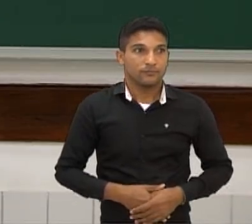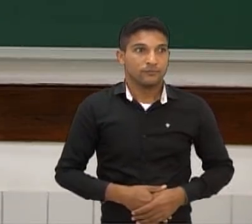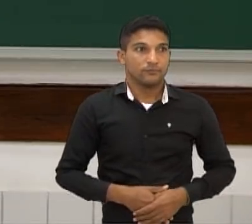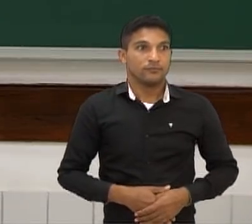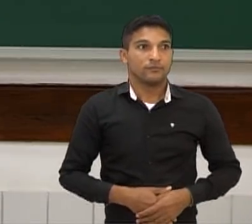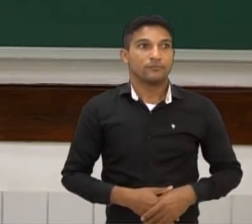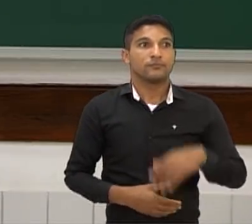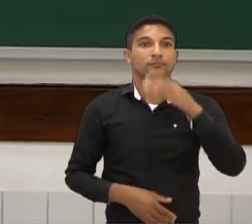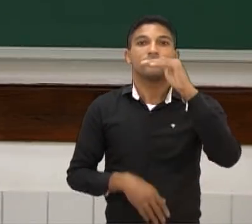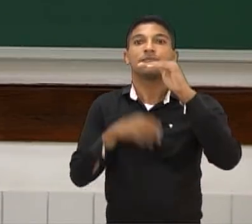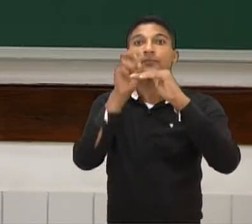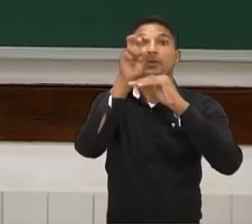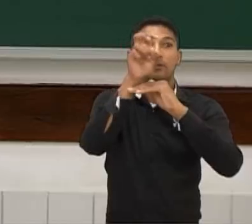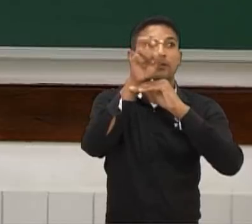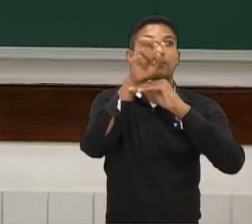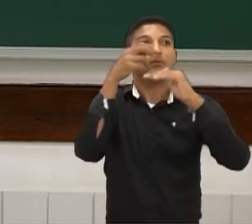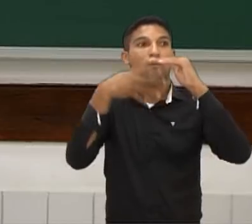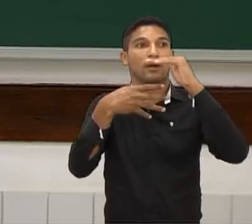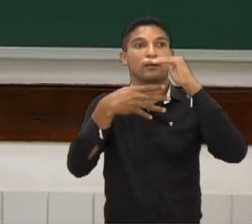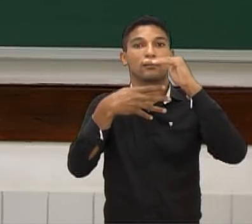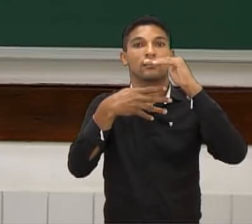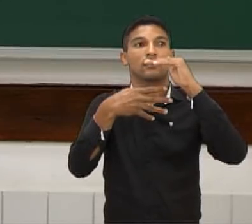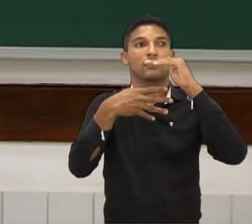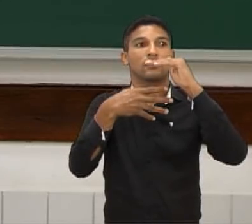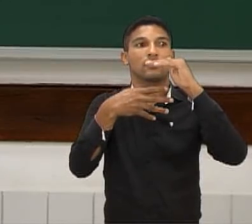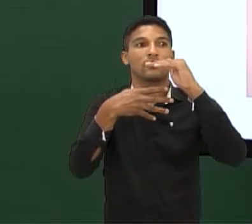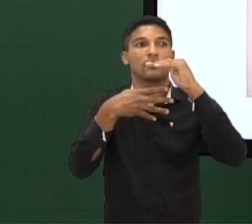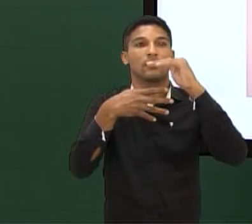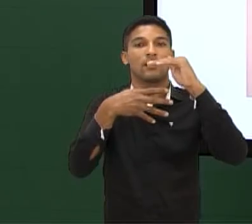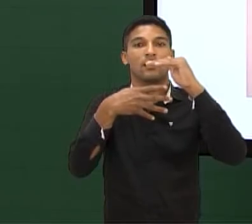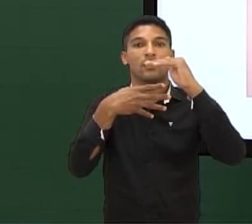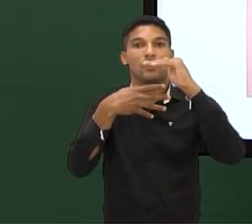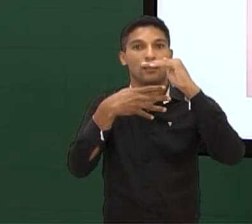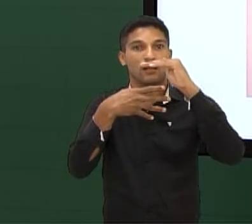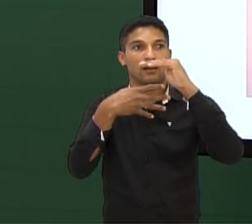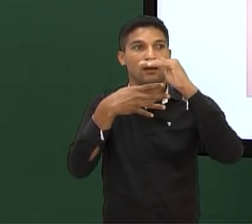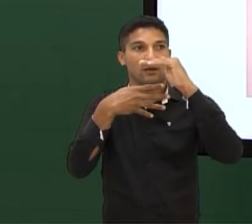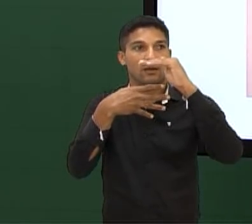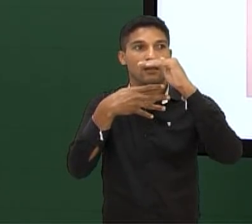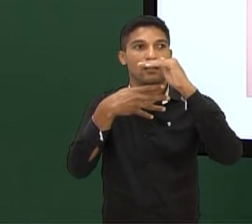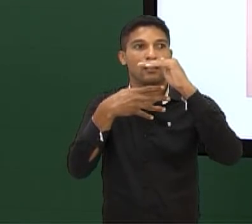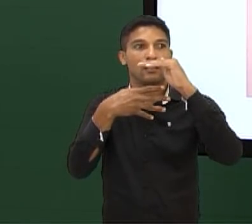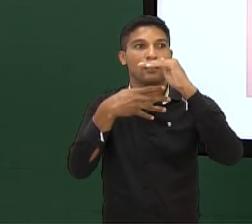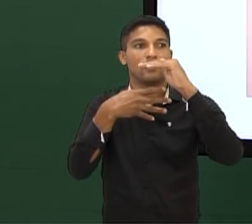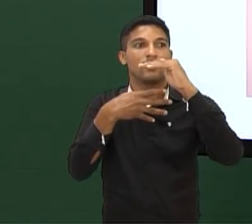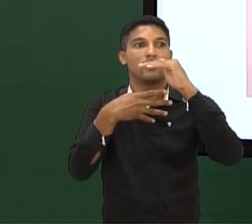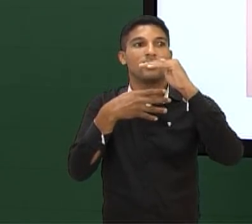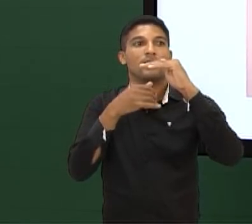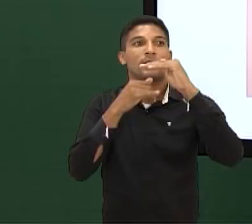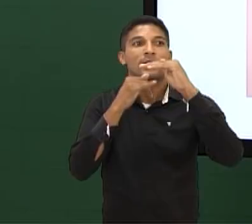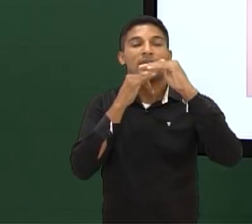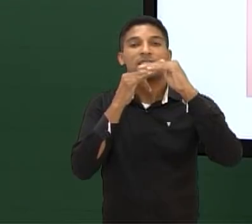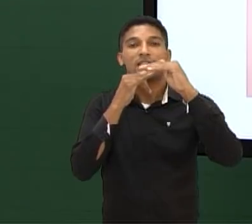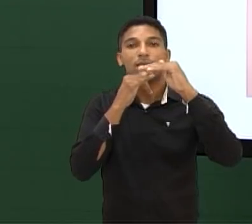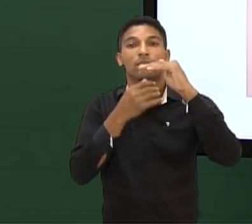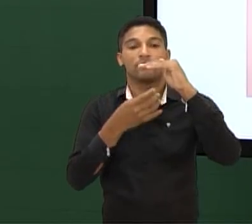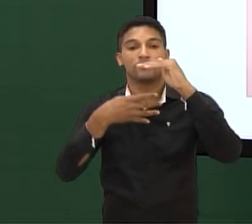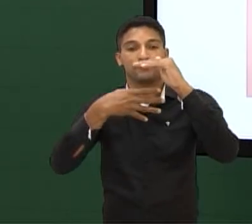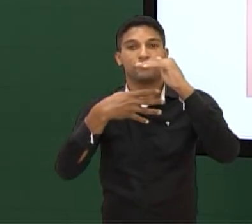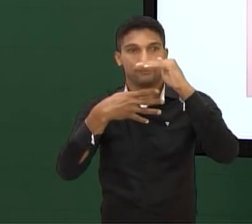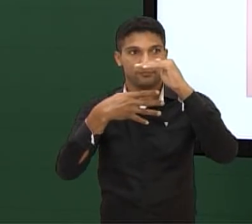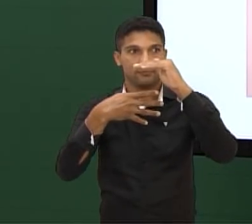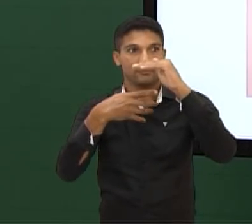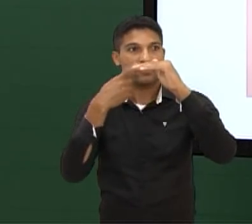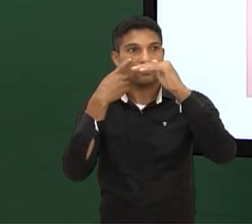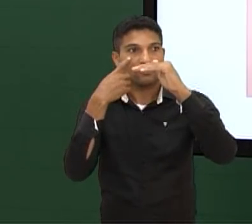5/4, certo? O 5, como eu posso dizer assim, ó, ele vai caber quantas vezes dentro do 4 e vai sobrar ainda? Ou eu